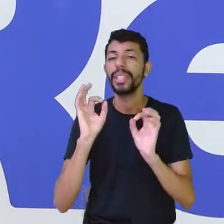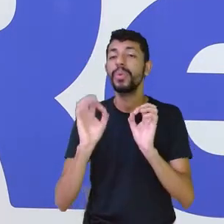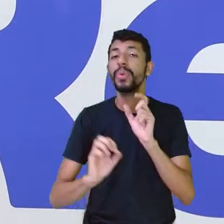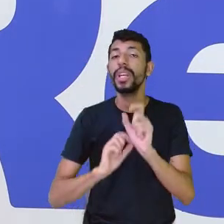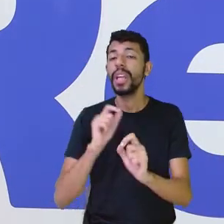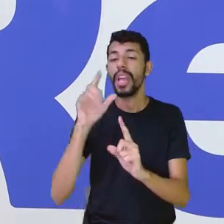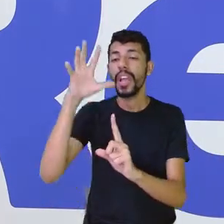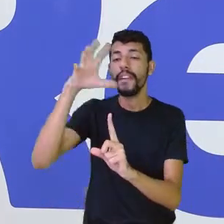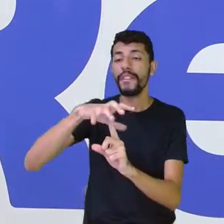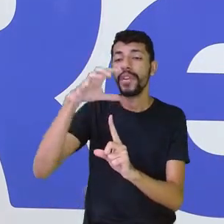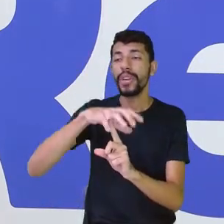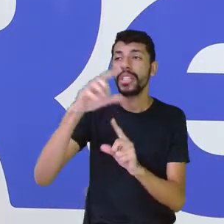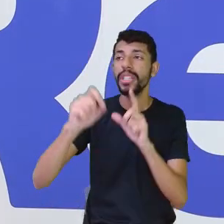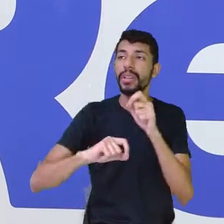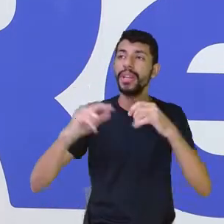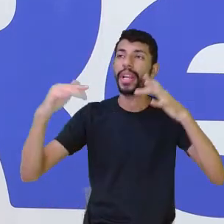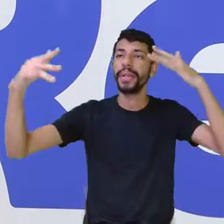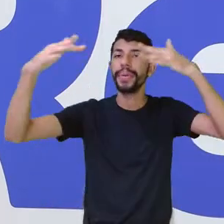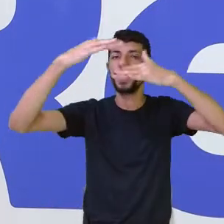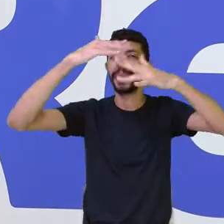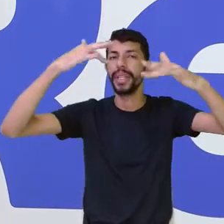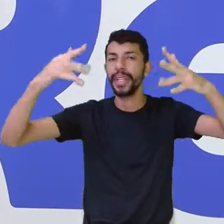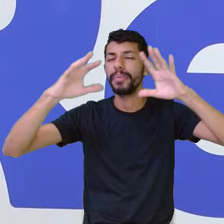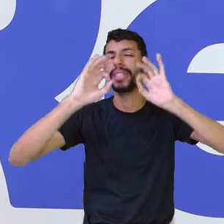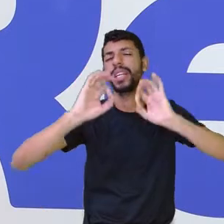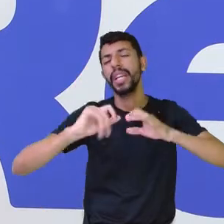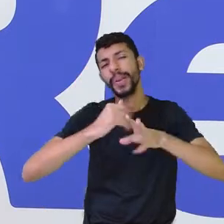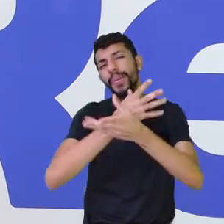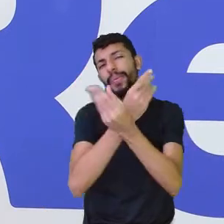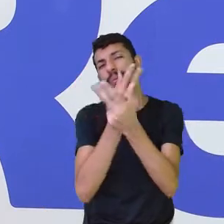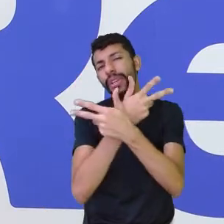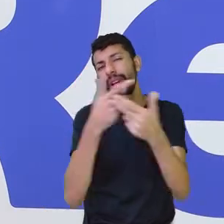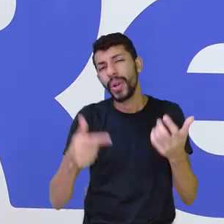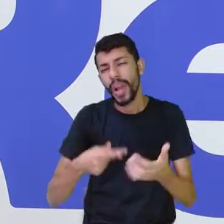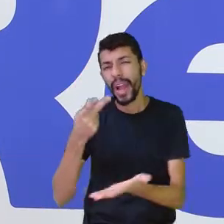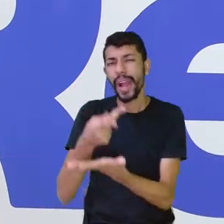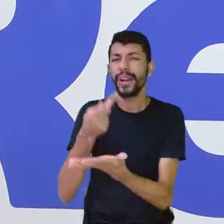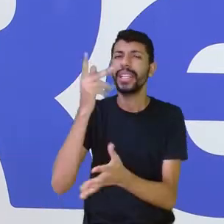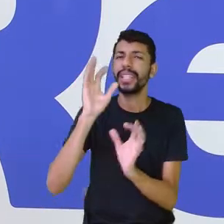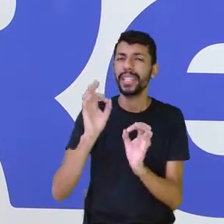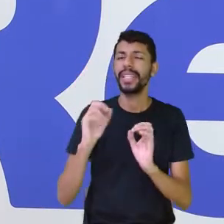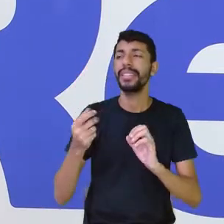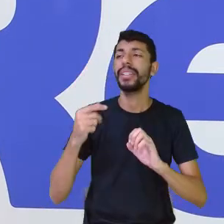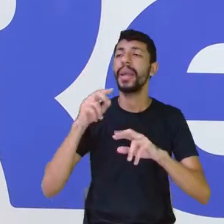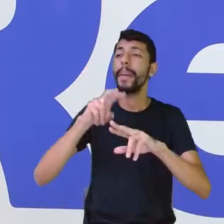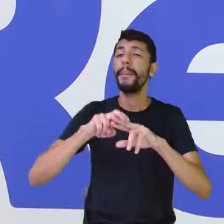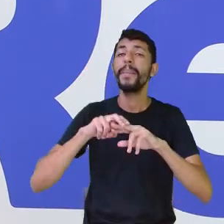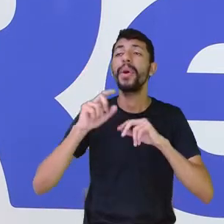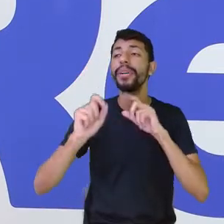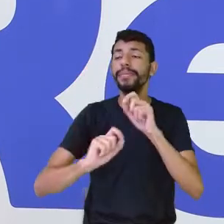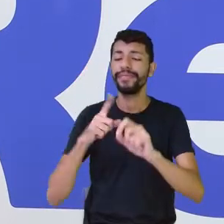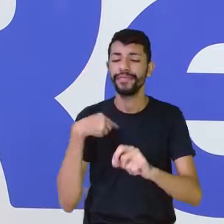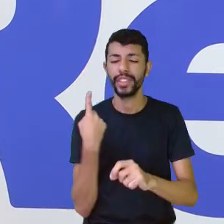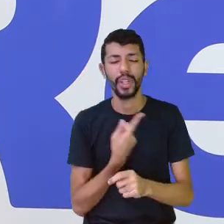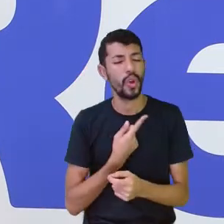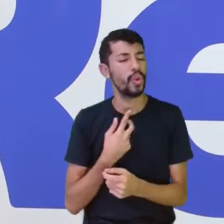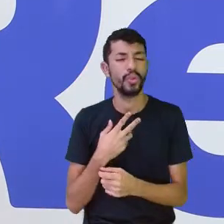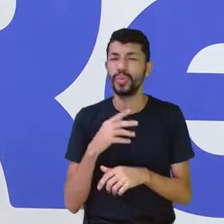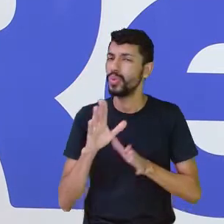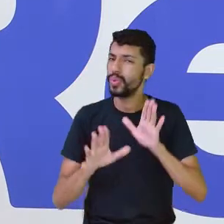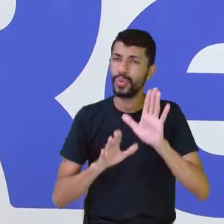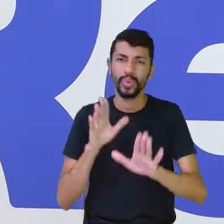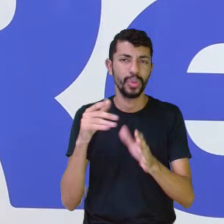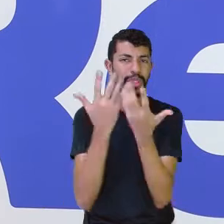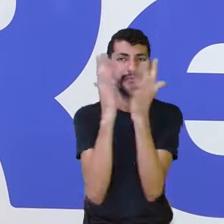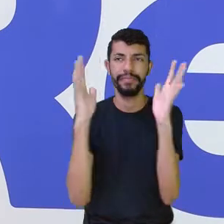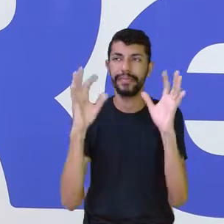influencia, né, nas questões climáticas. Muita coisa que acontece é porque a gente não cuida direito do meio ambiente.